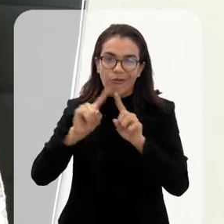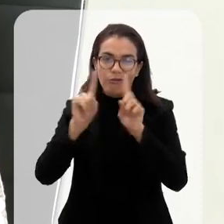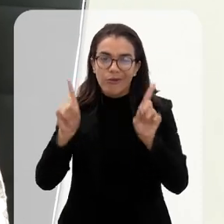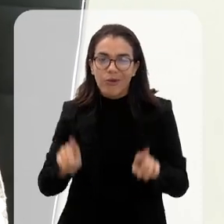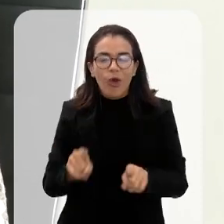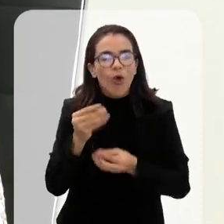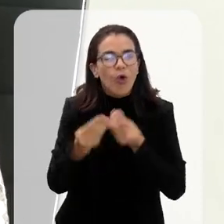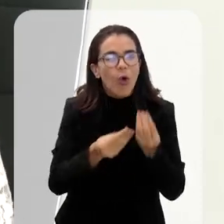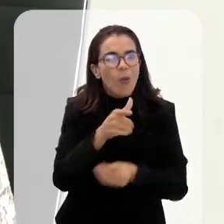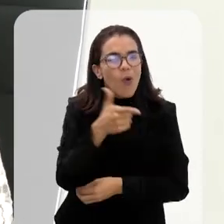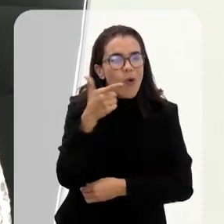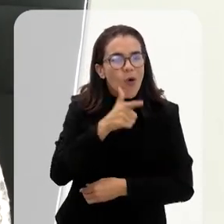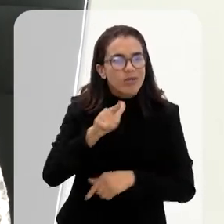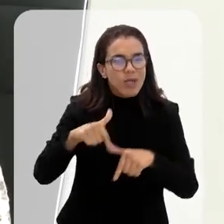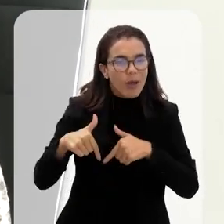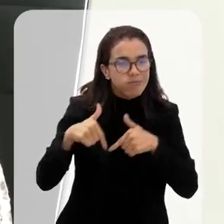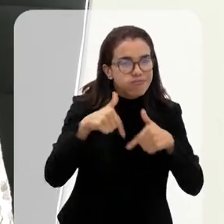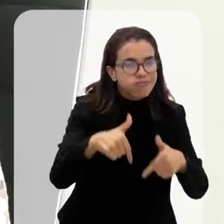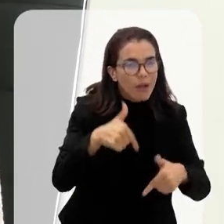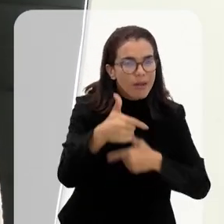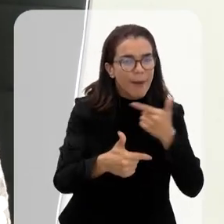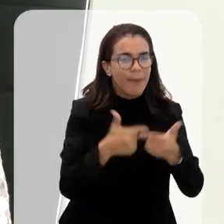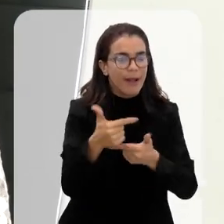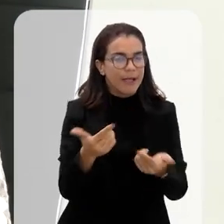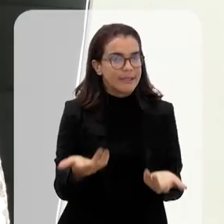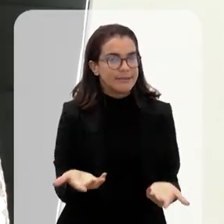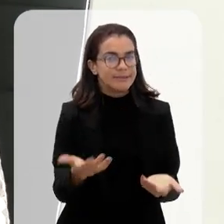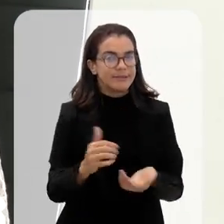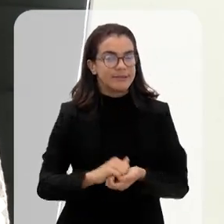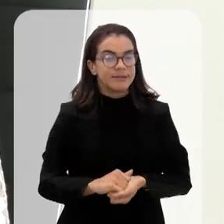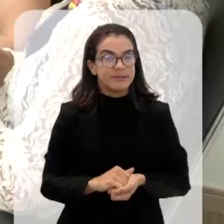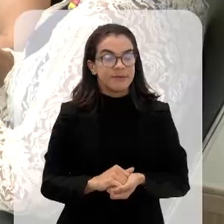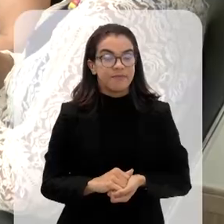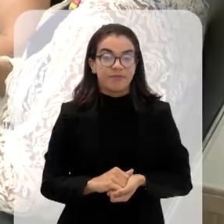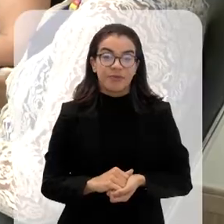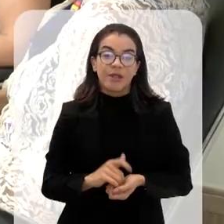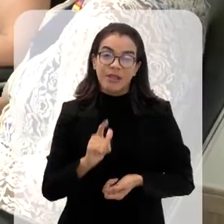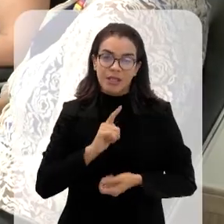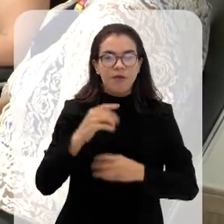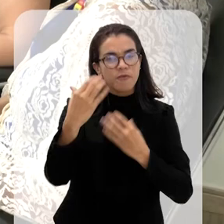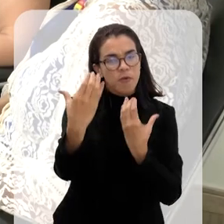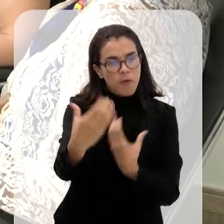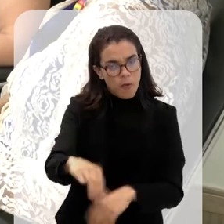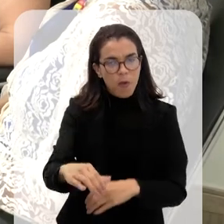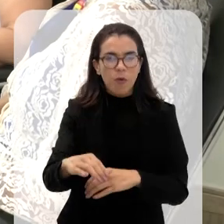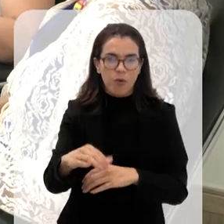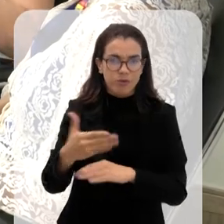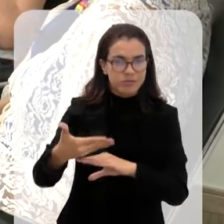faltando pessoas. Como é que a senhora está conseguindo lidar com isso? Nós tivemos o um